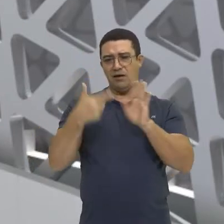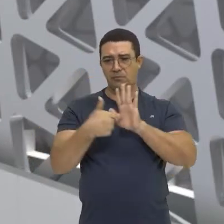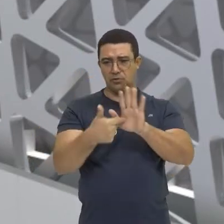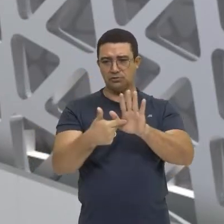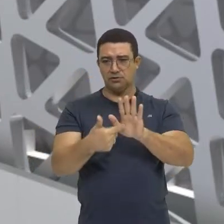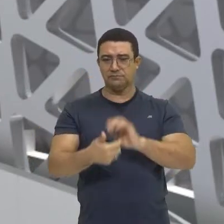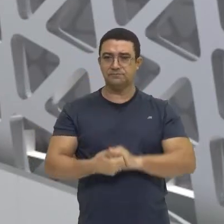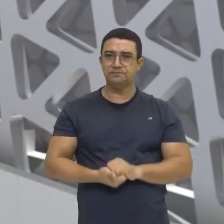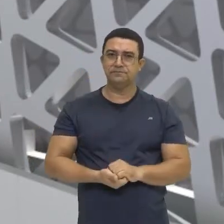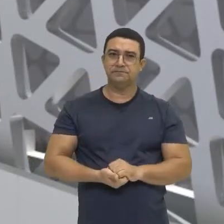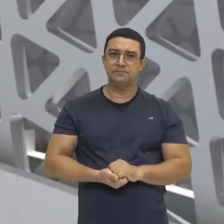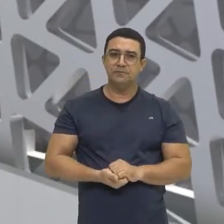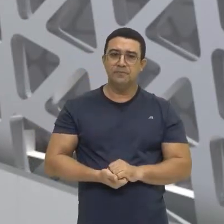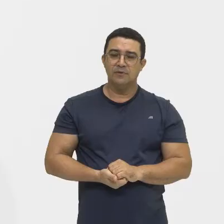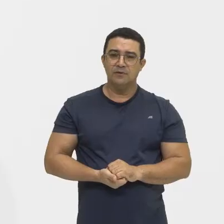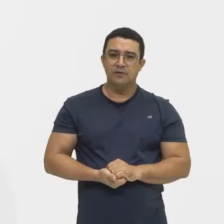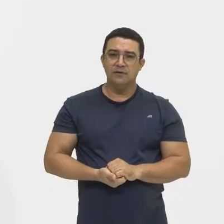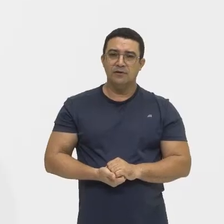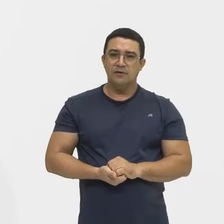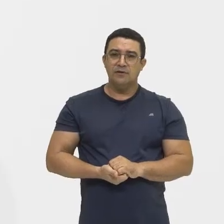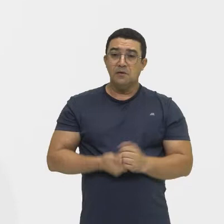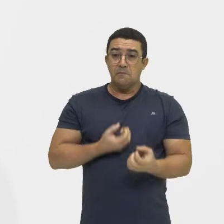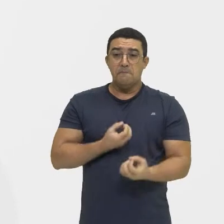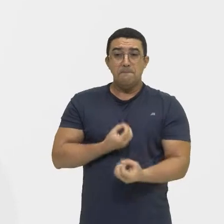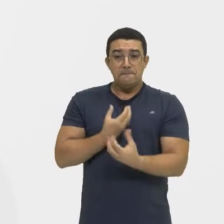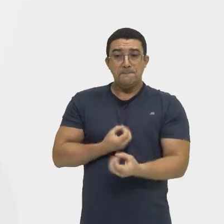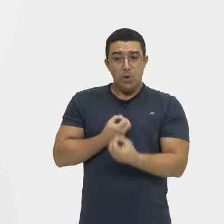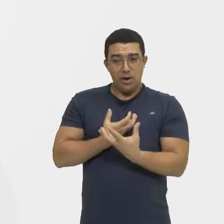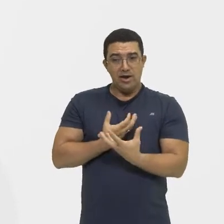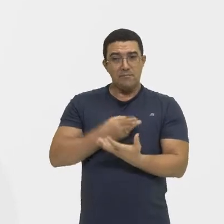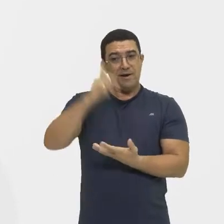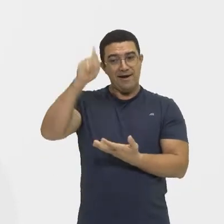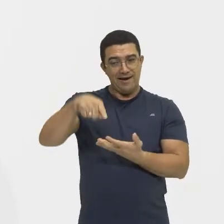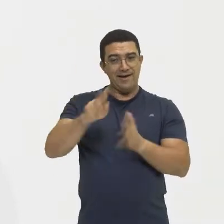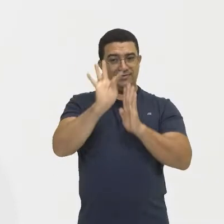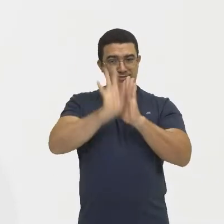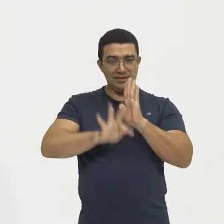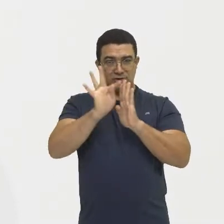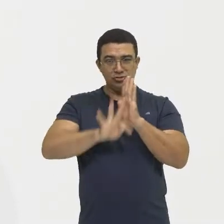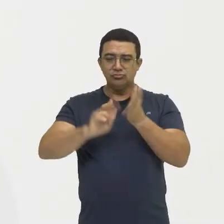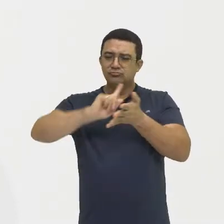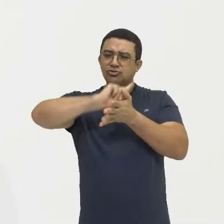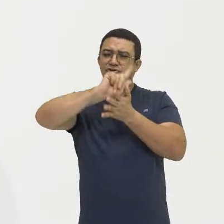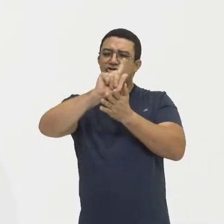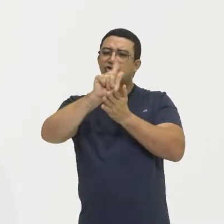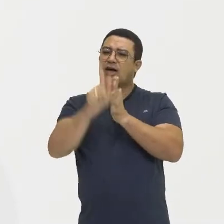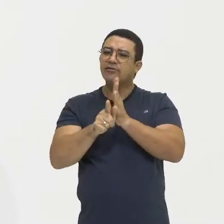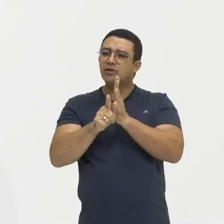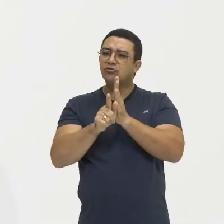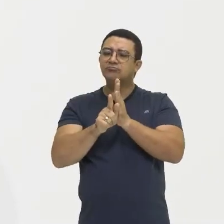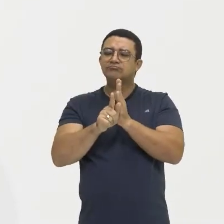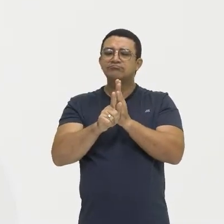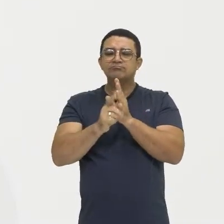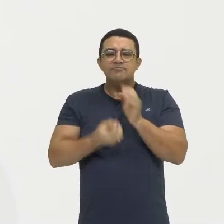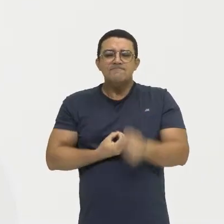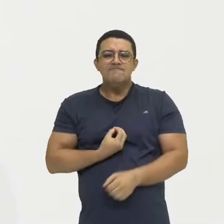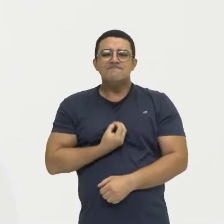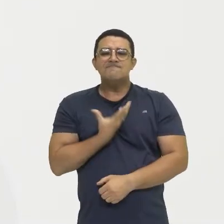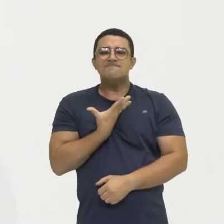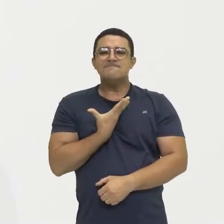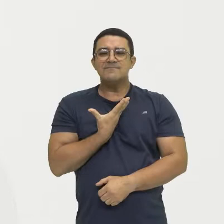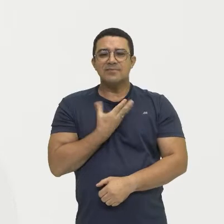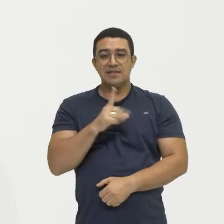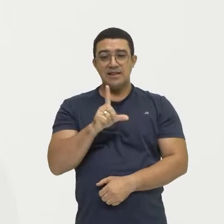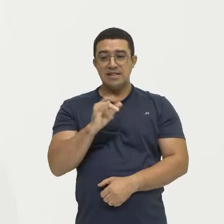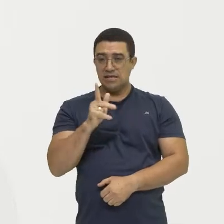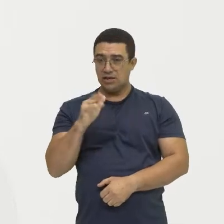ok? E o poema é um texto do gênero lírico, né, composto de versos, estrofe ou